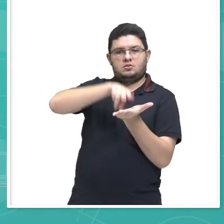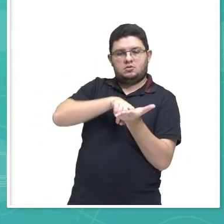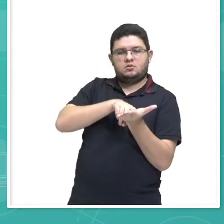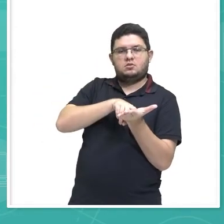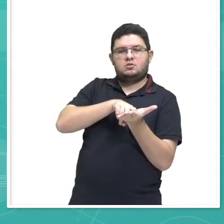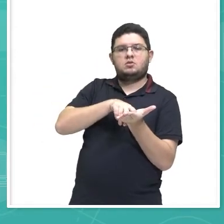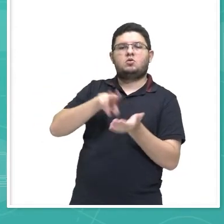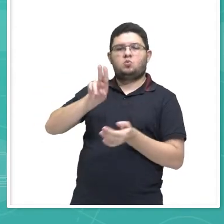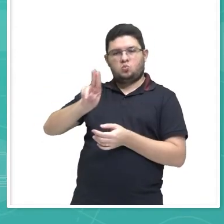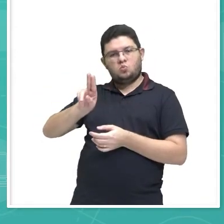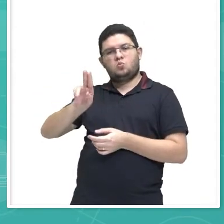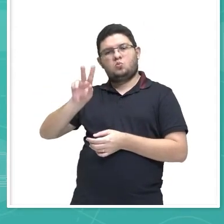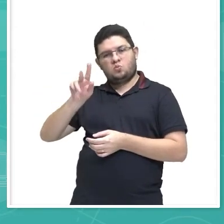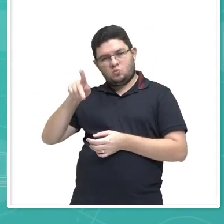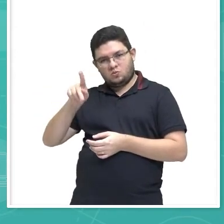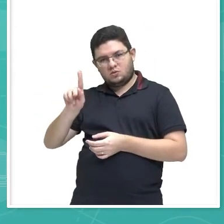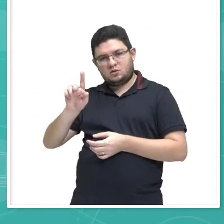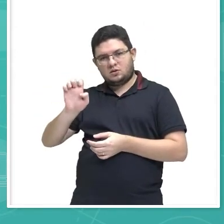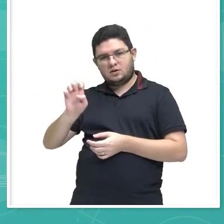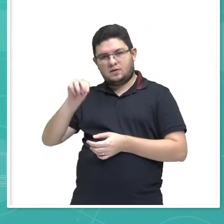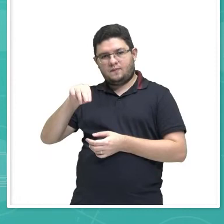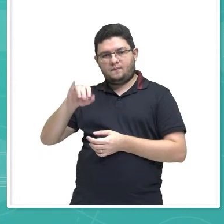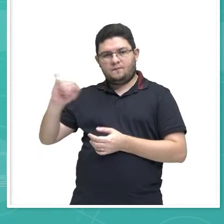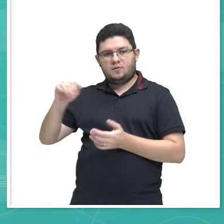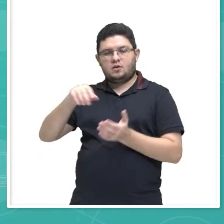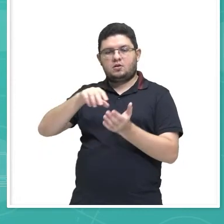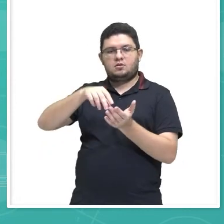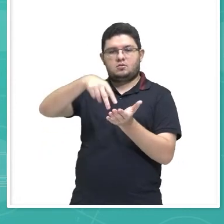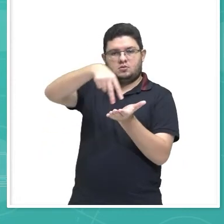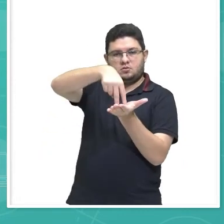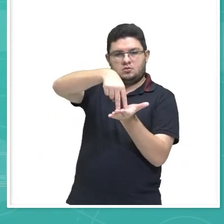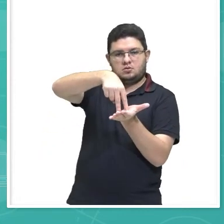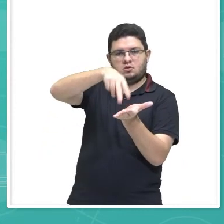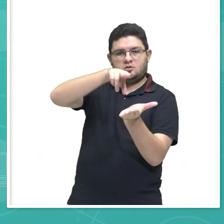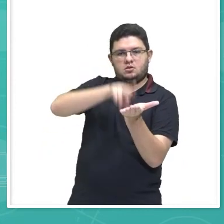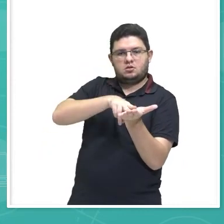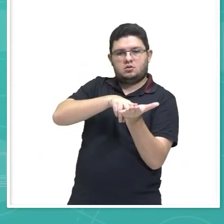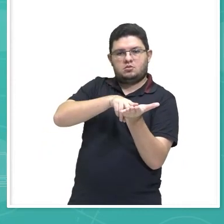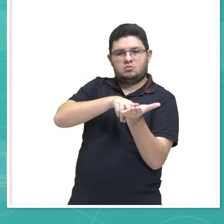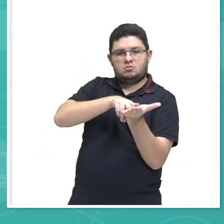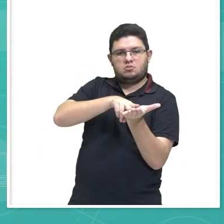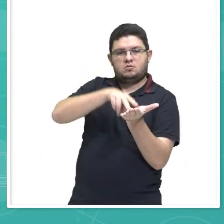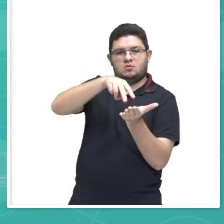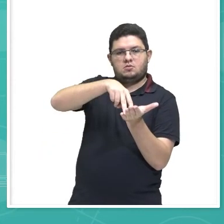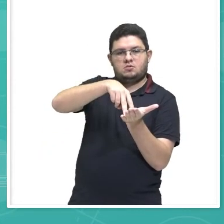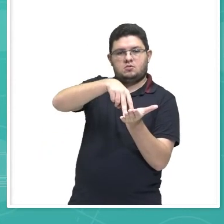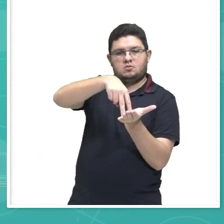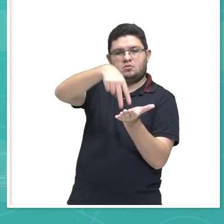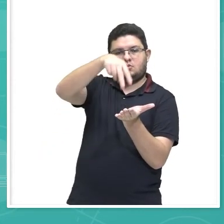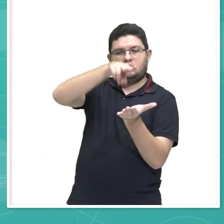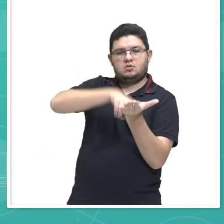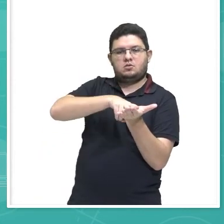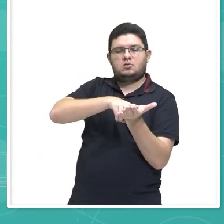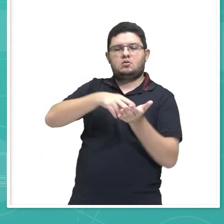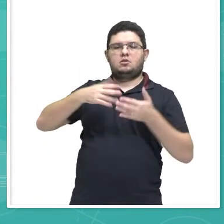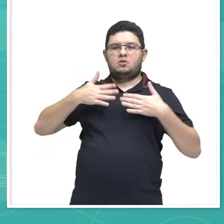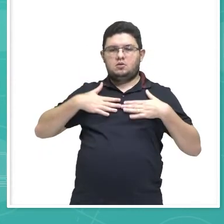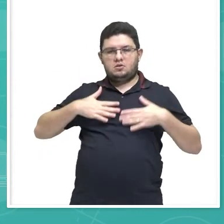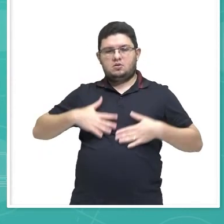é essa, olha, onde você cai de costas ao chão, tentando ser o mais relaxado e redondo